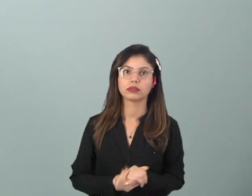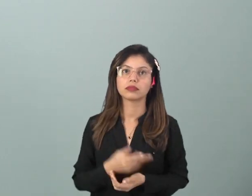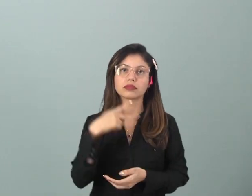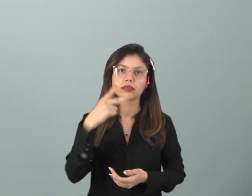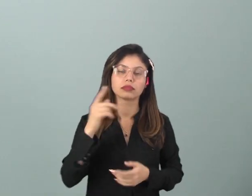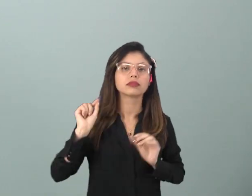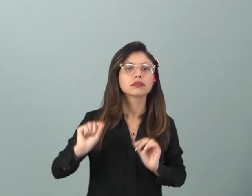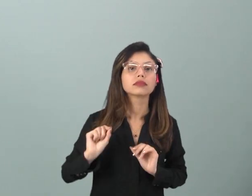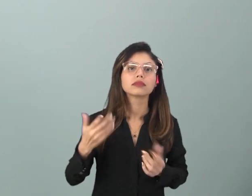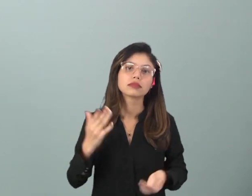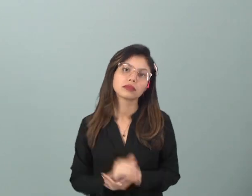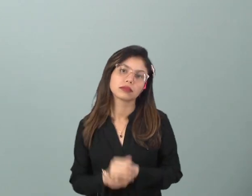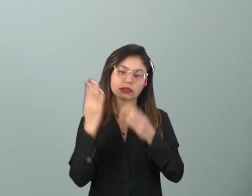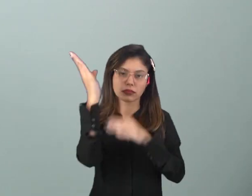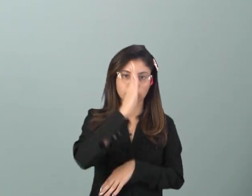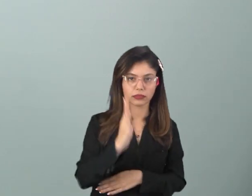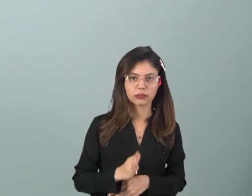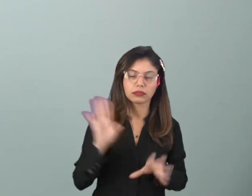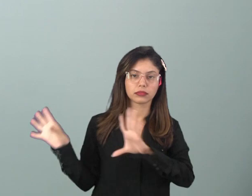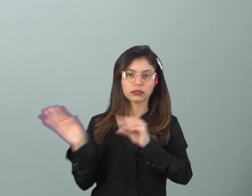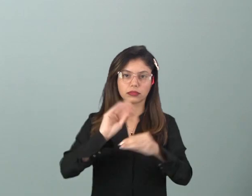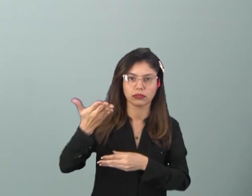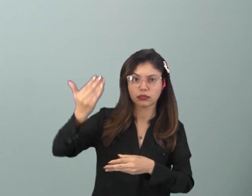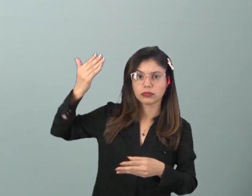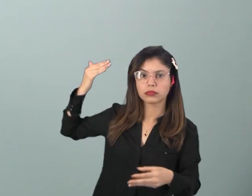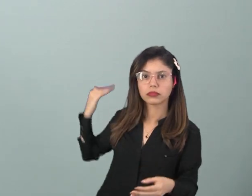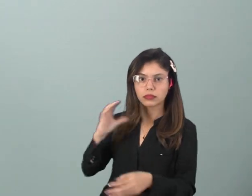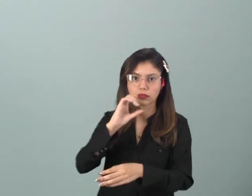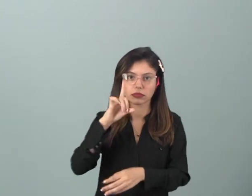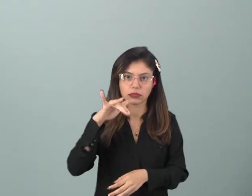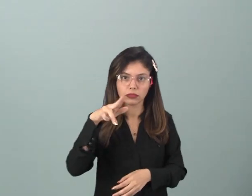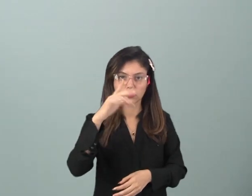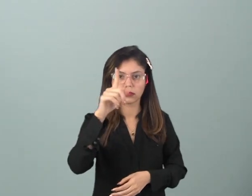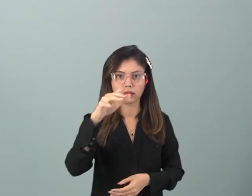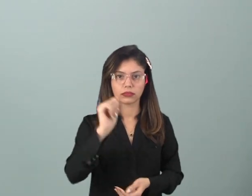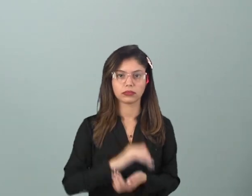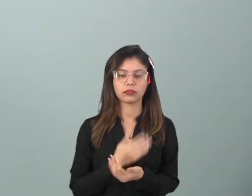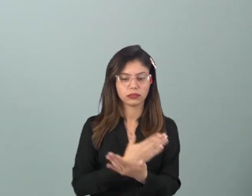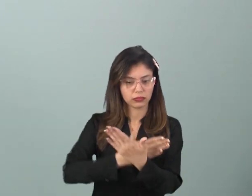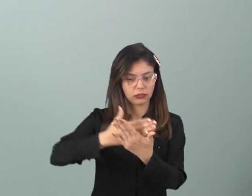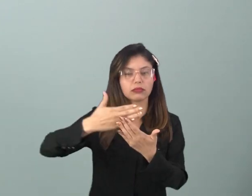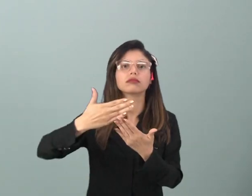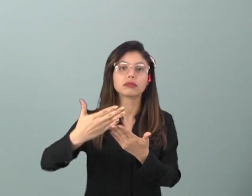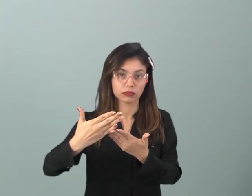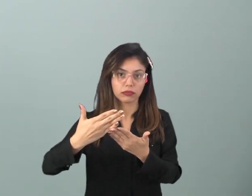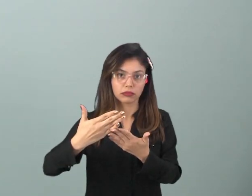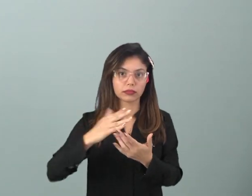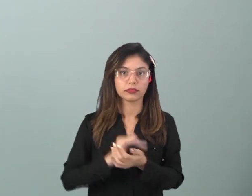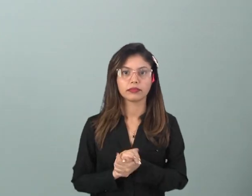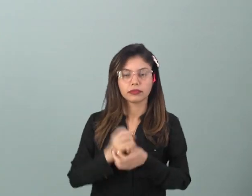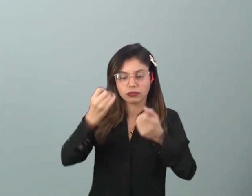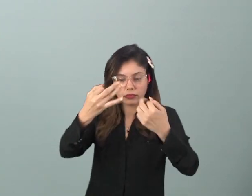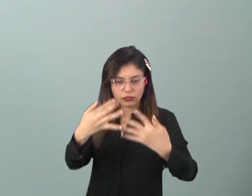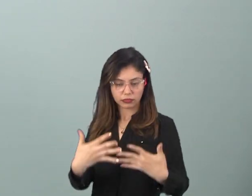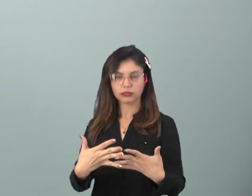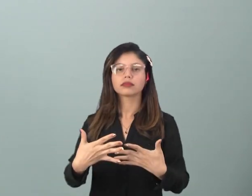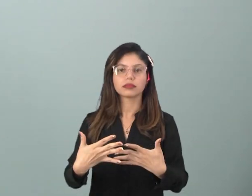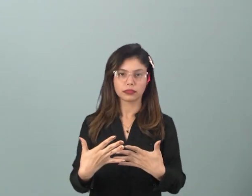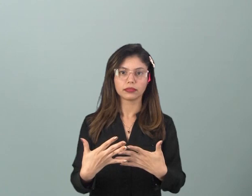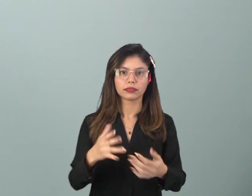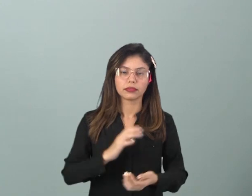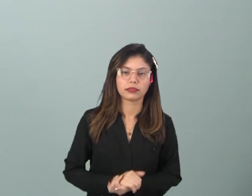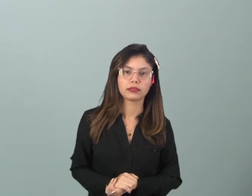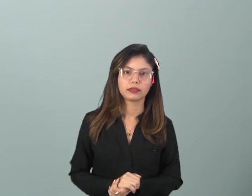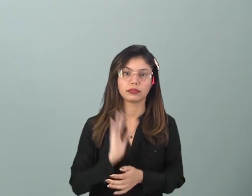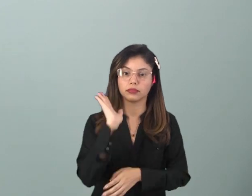estamos falando da música brasileira, que está lá na época da colonização, quando ela começa a se elaborar, a se